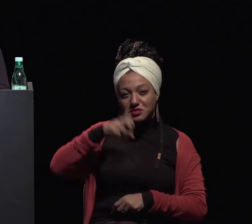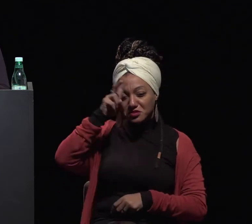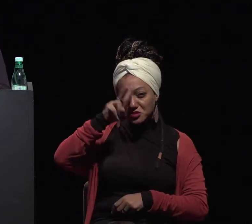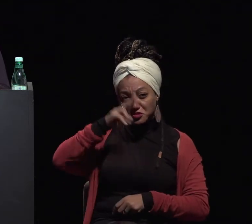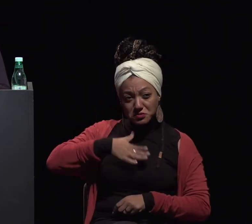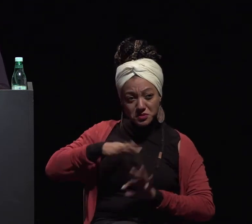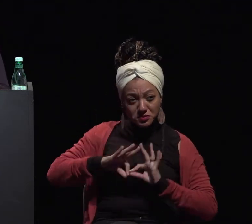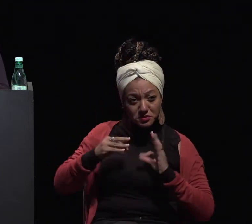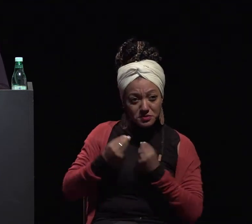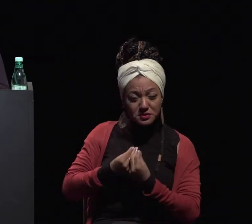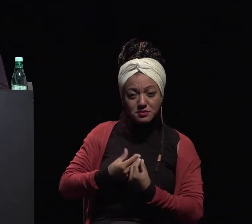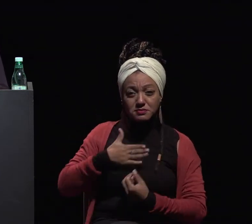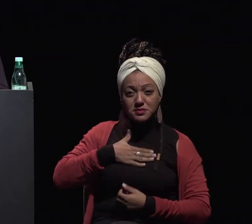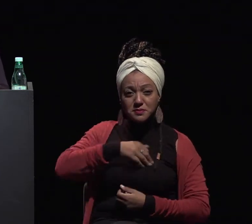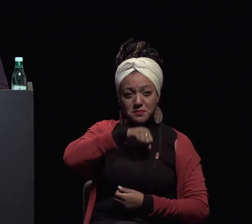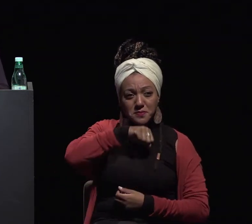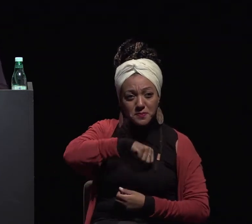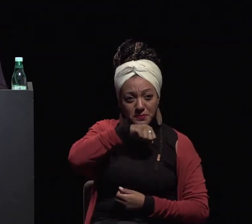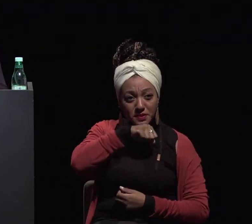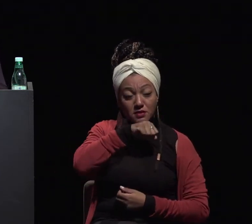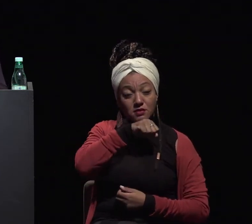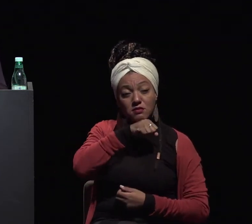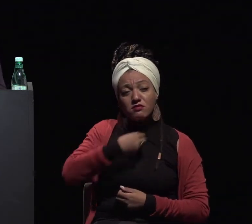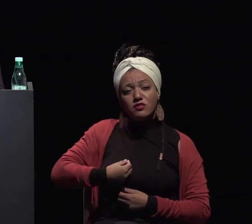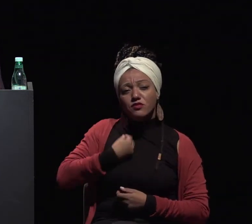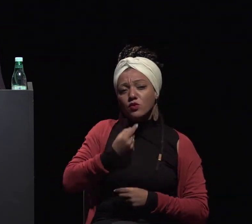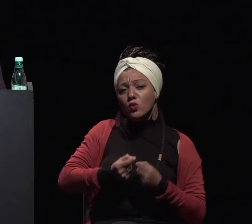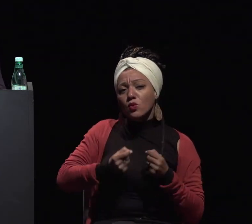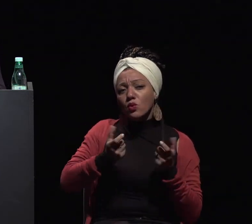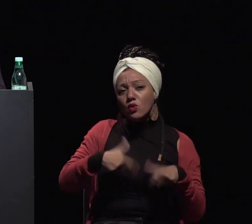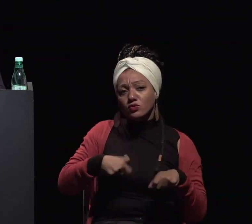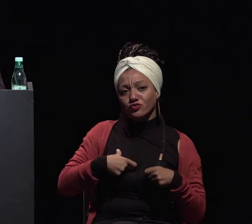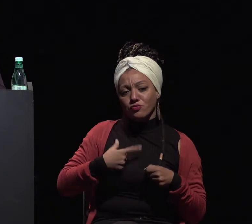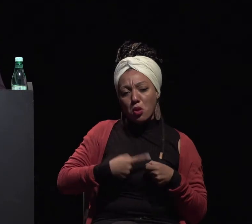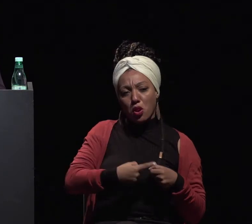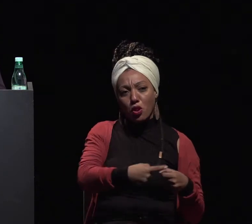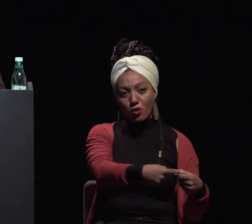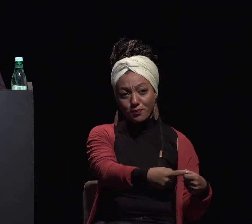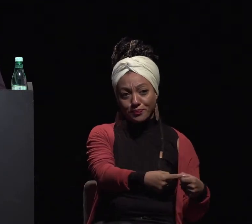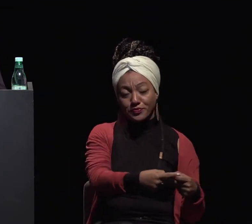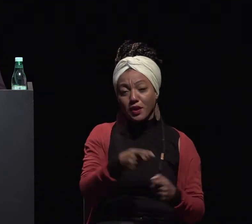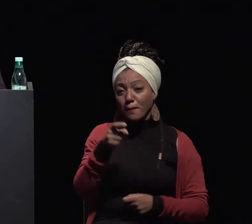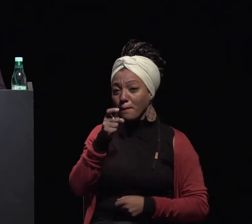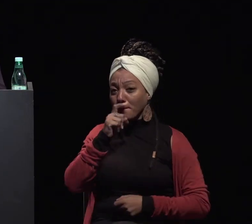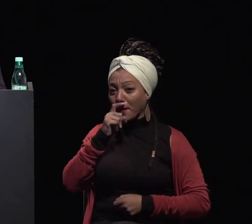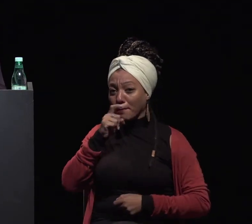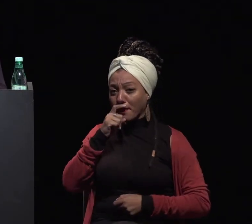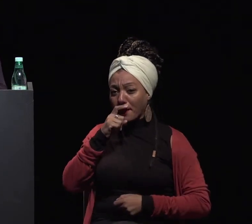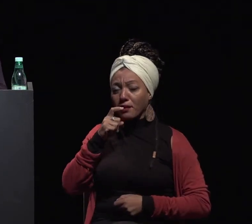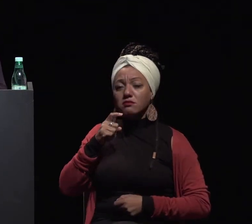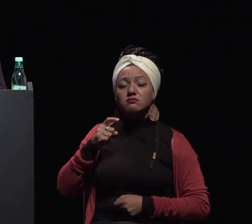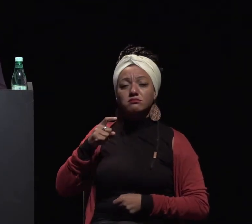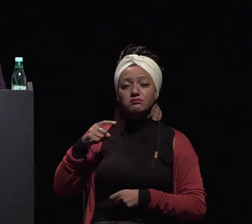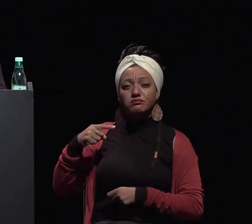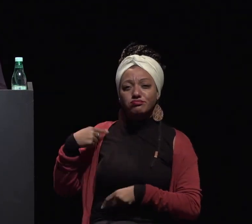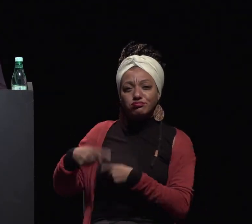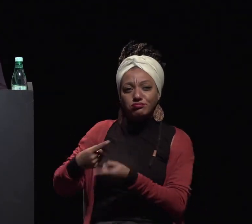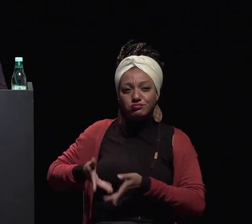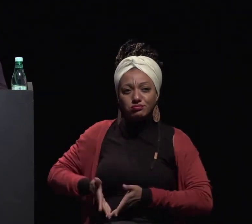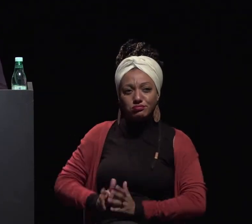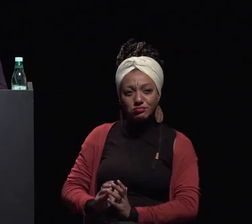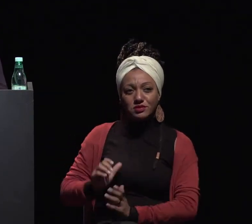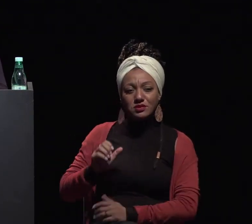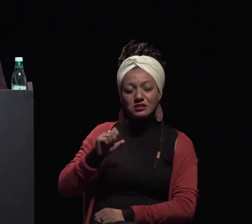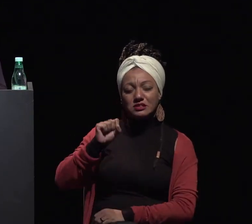mãe, que é de uma família do interior, que é do meu pai, que é uma família sergipana. E eu sou toda